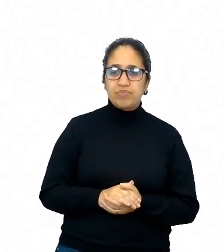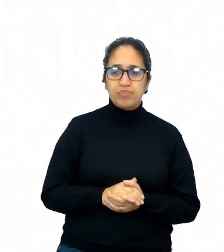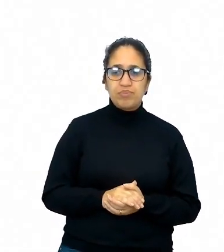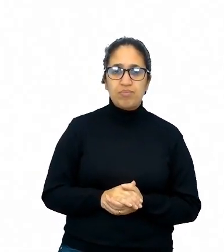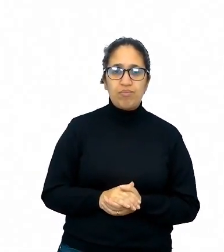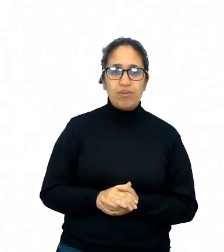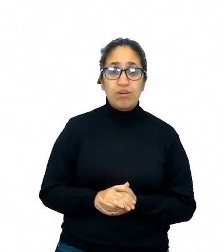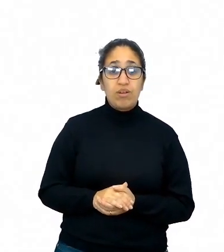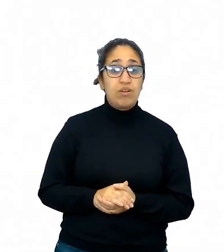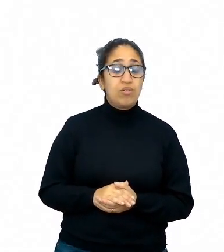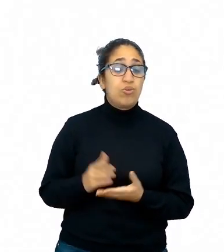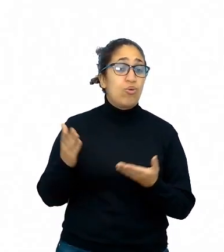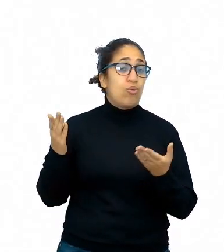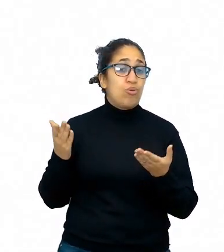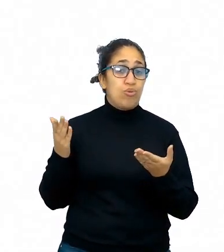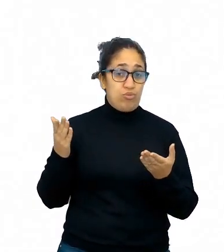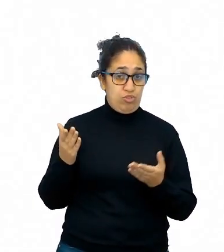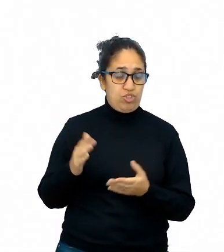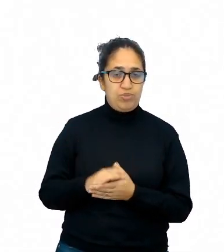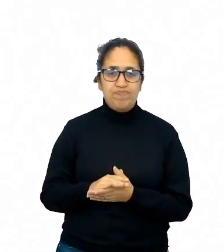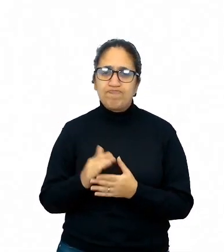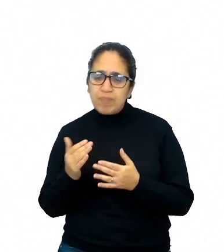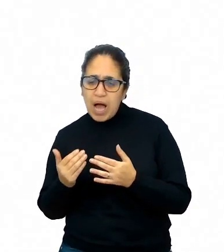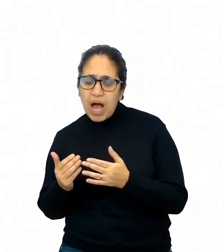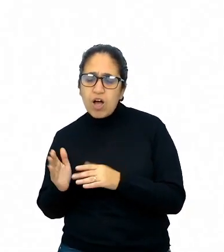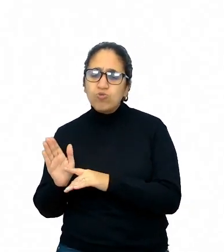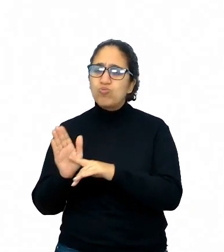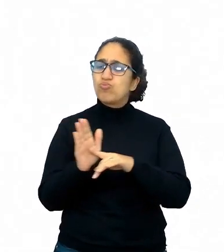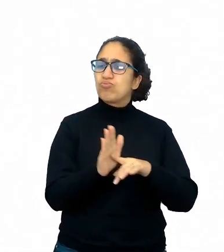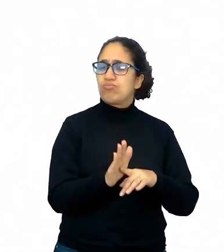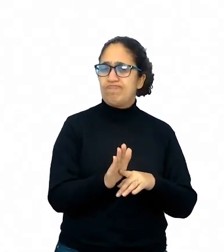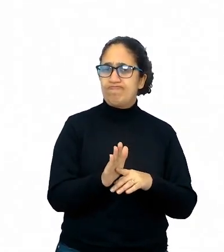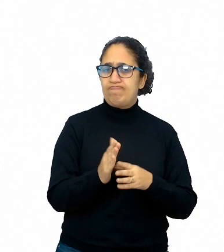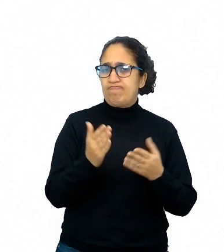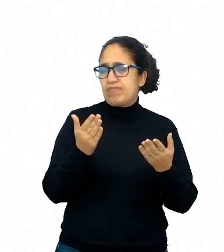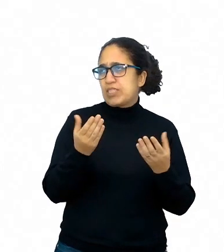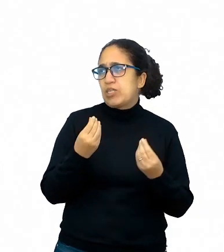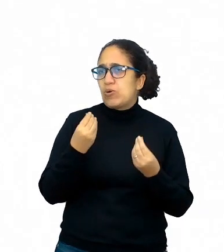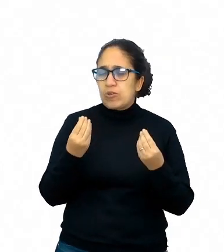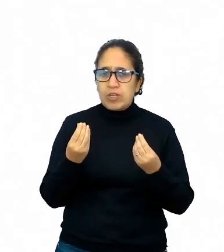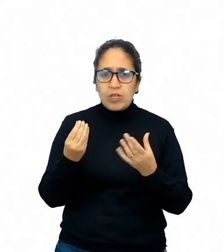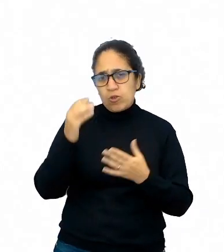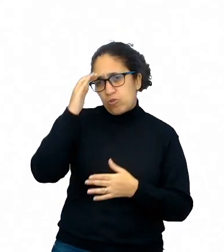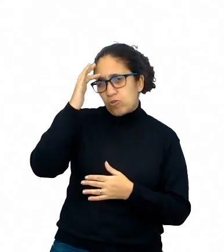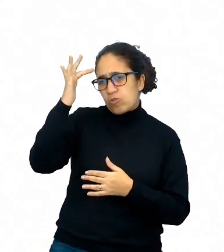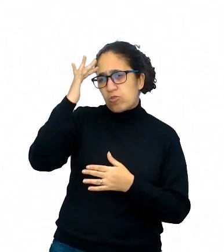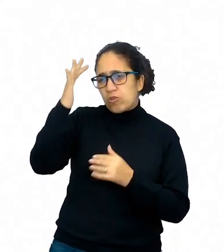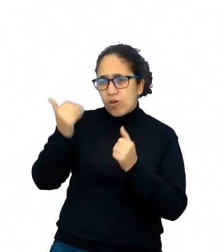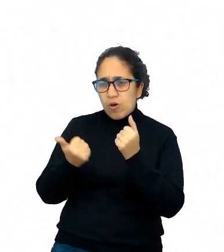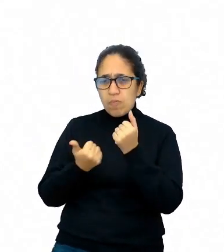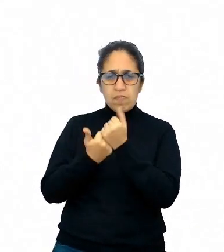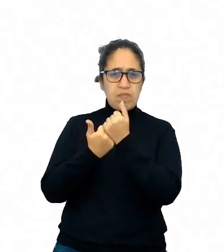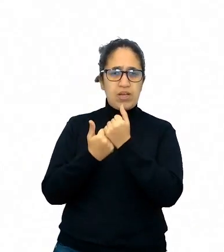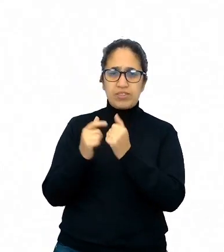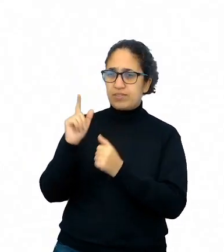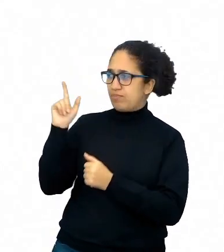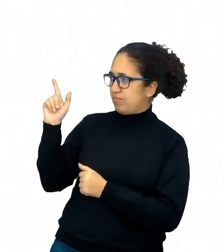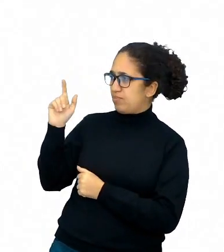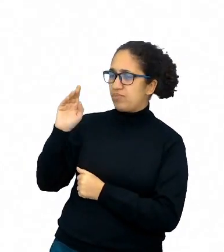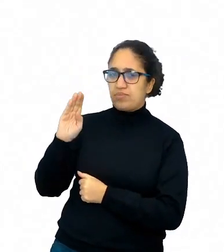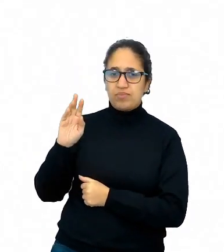Então, a gente trouxe para nos ajudar, né, para não dar suporte teórico, né, a gente trouxe